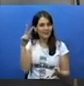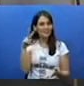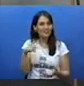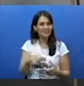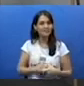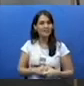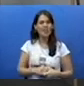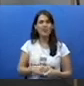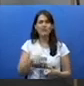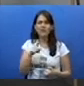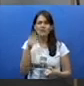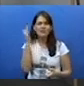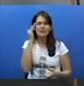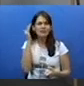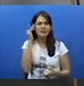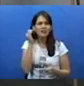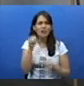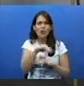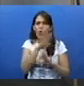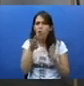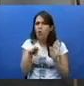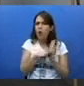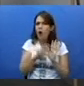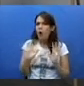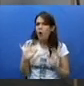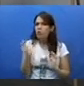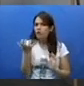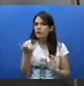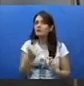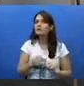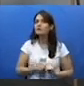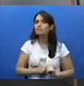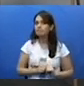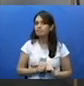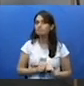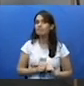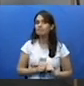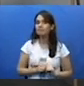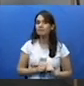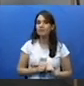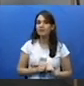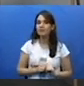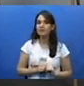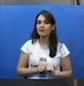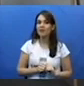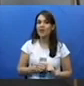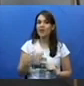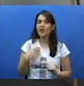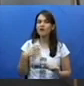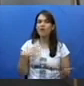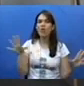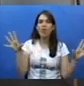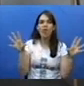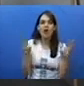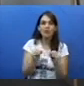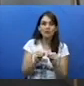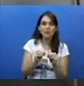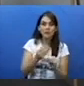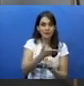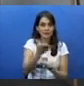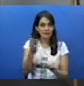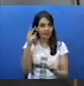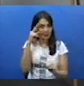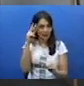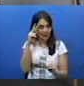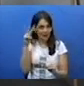Mas será que você entendeu tudo mesmo? Será? Ó, eu vou contar resumidamente a história para vocês,